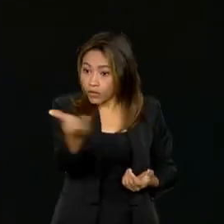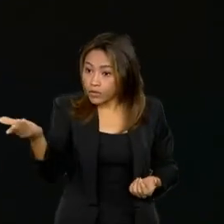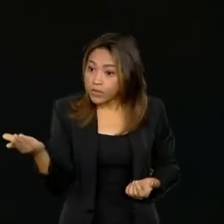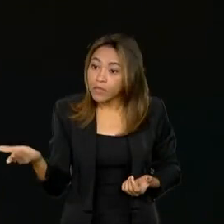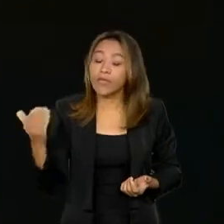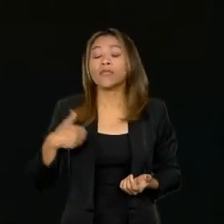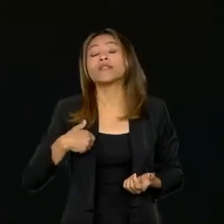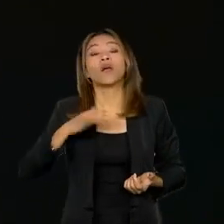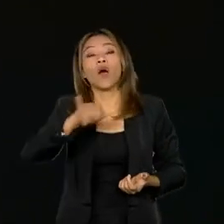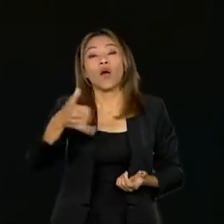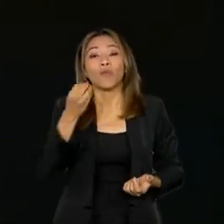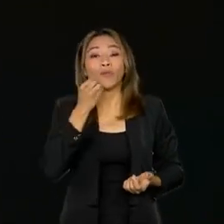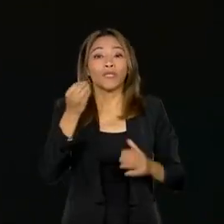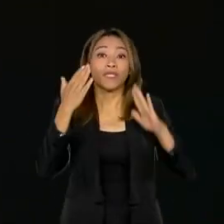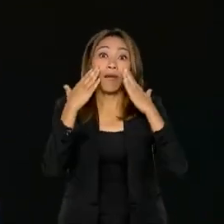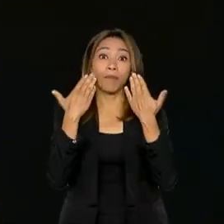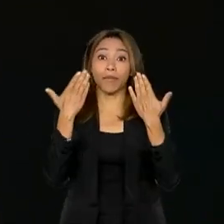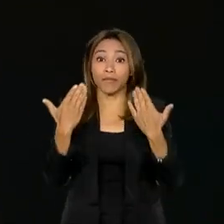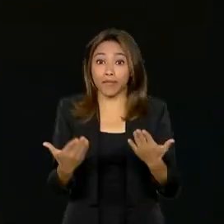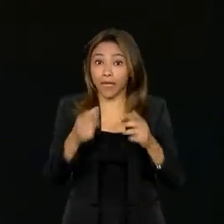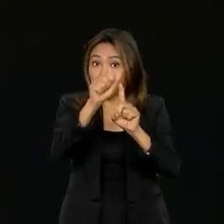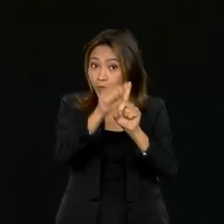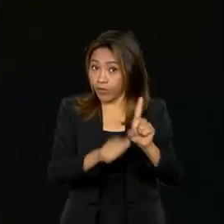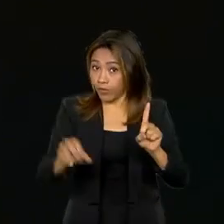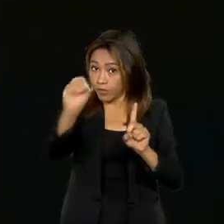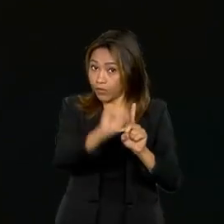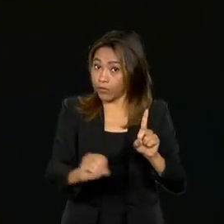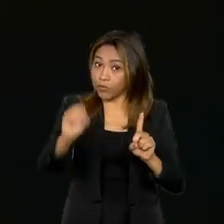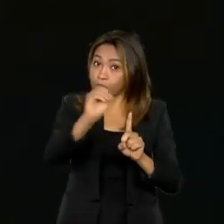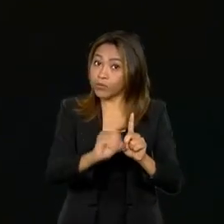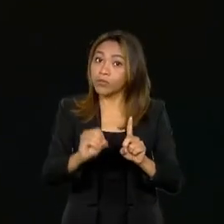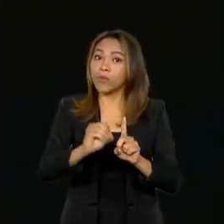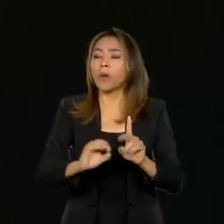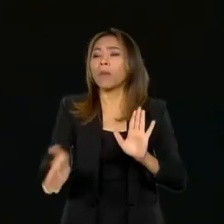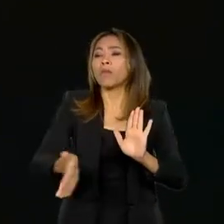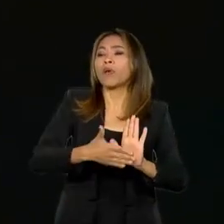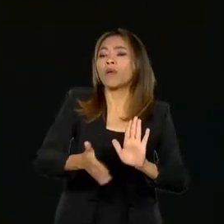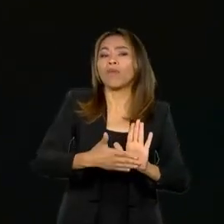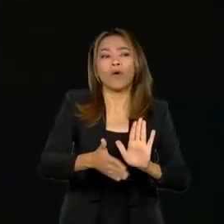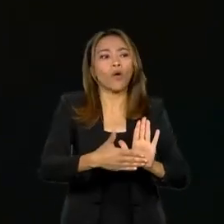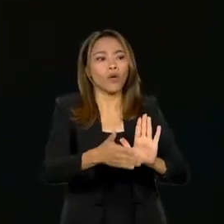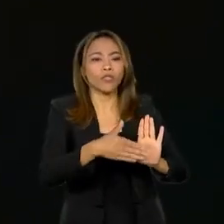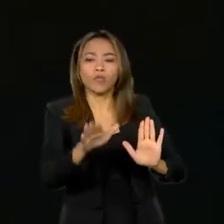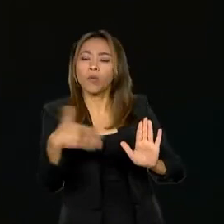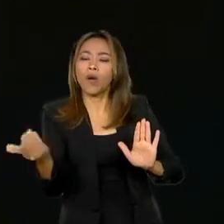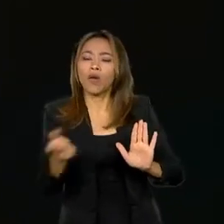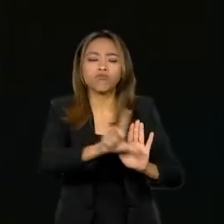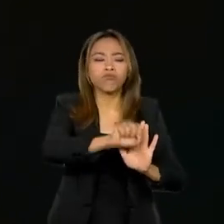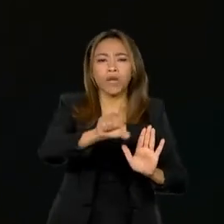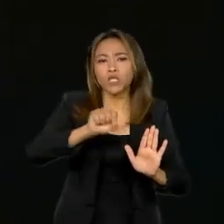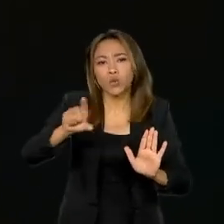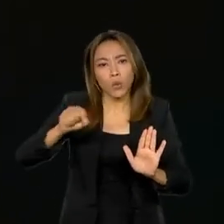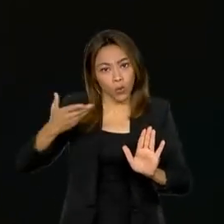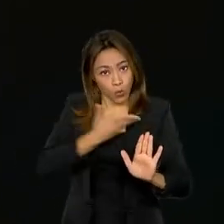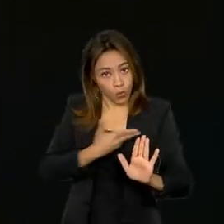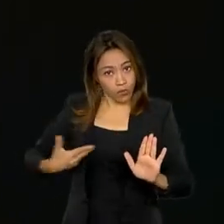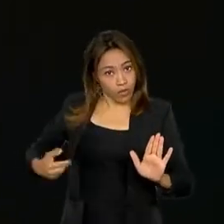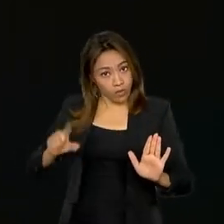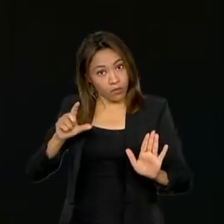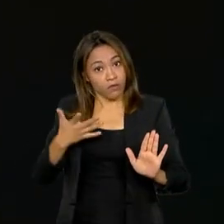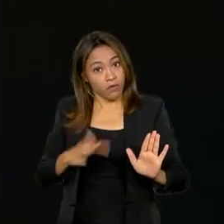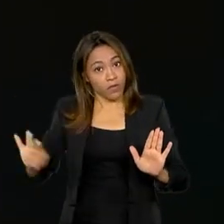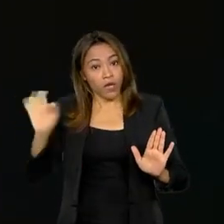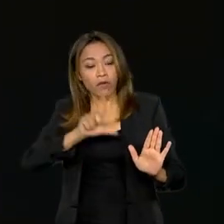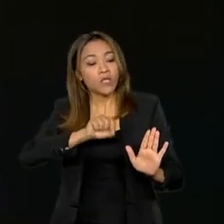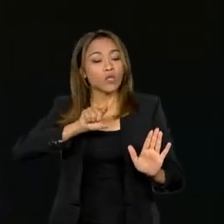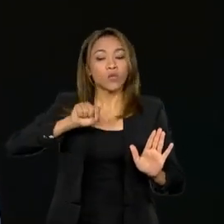de apresentar durante o mês de outubro propostas para serem selecionadas com a primeira etapa